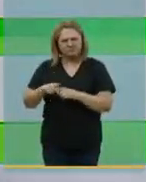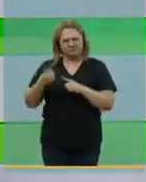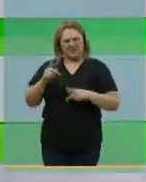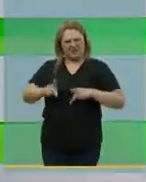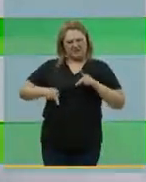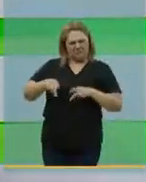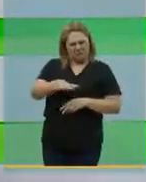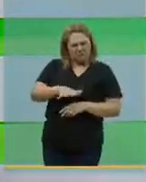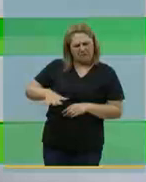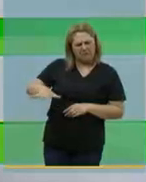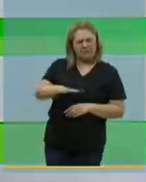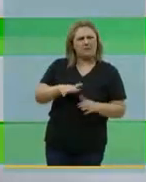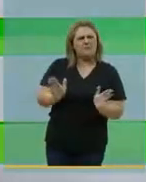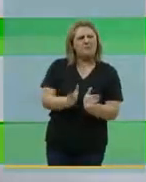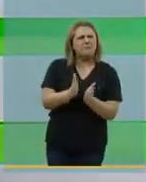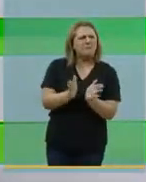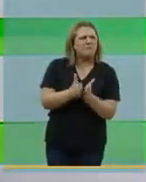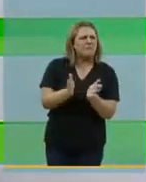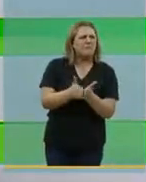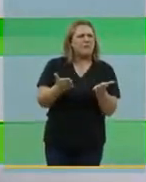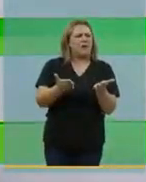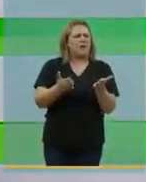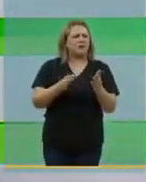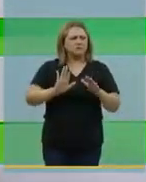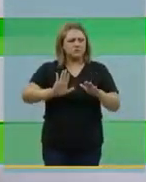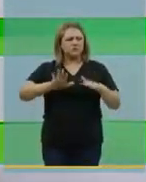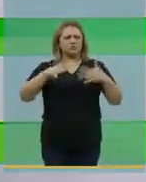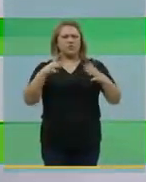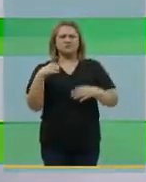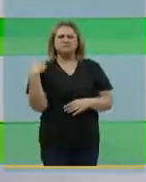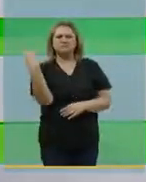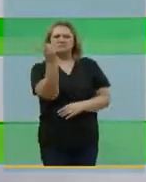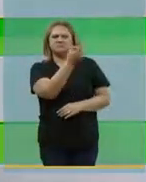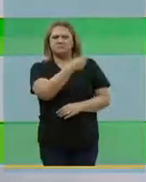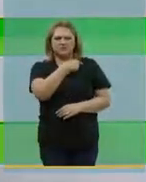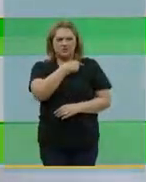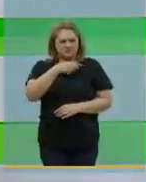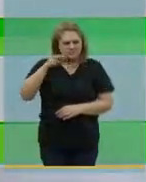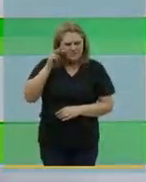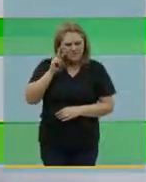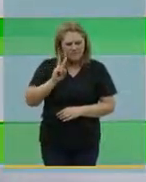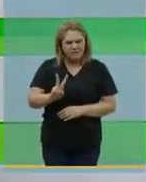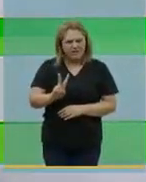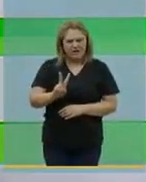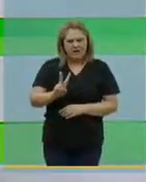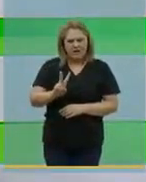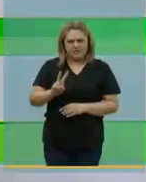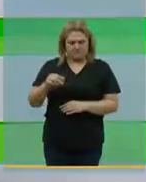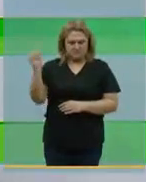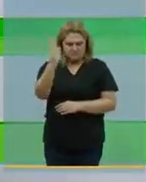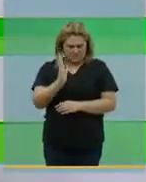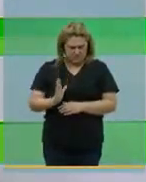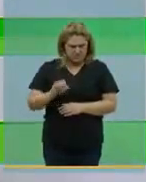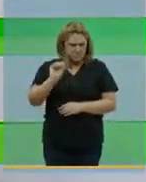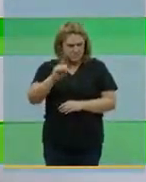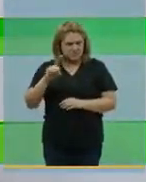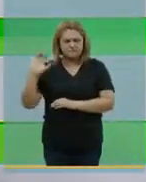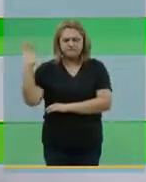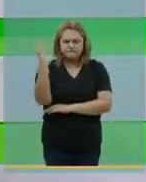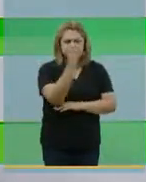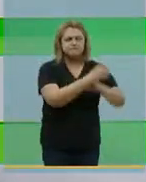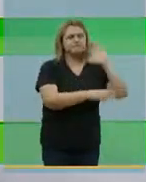conhecer a riqueza potencialidades econômicas extraordinárias belezas naturais que fascinam a